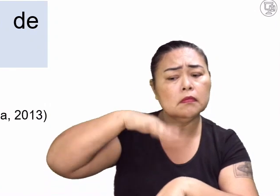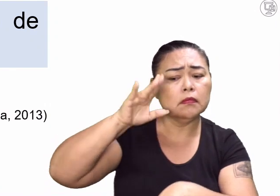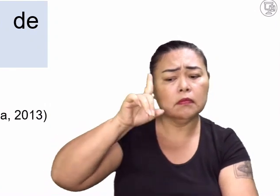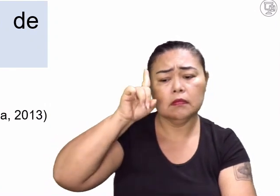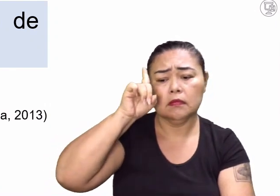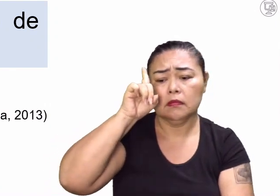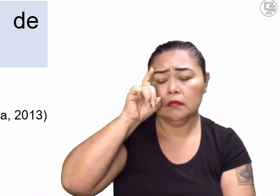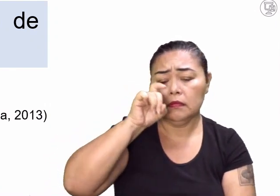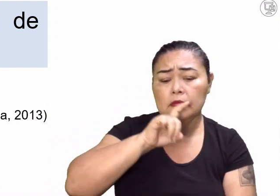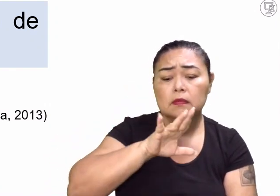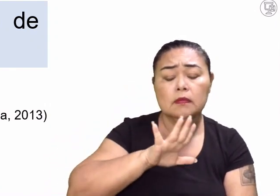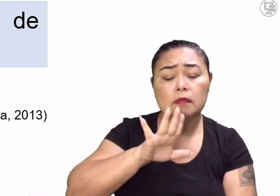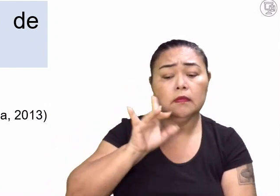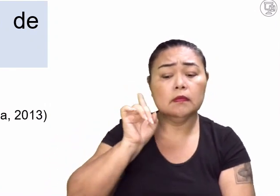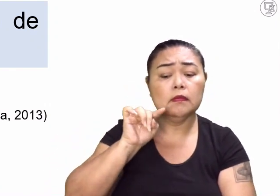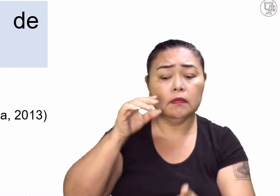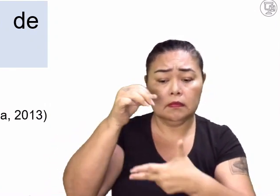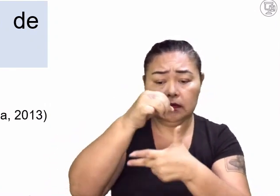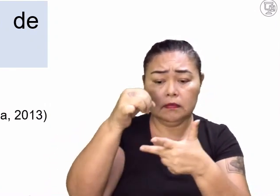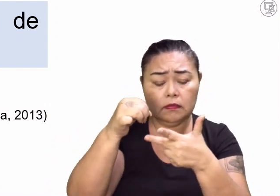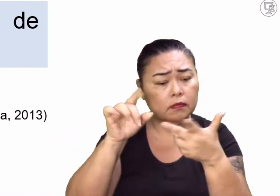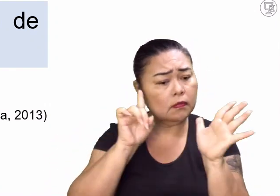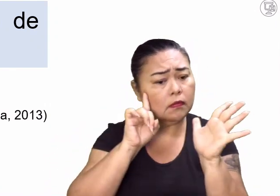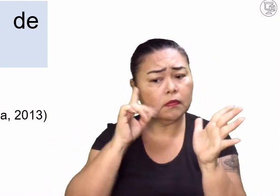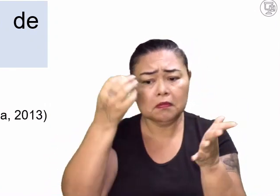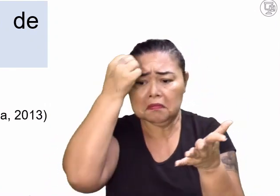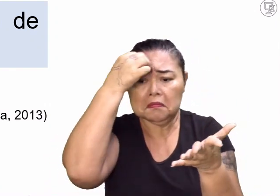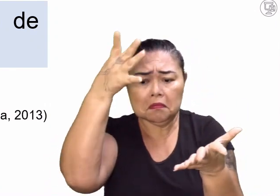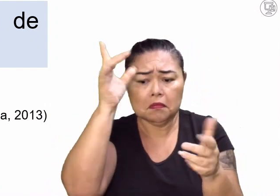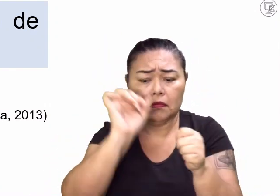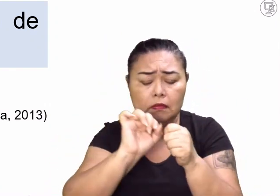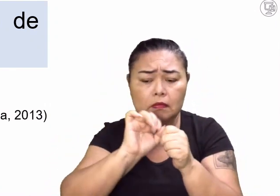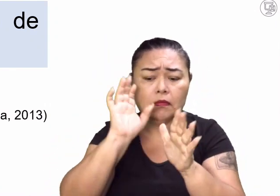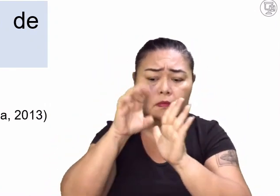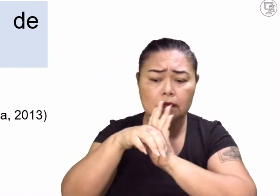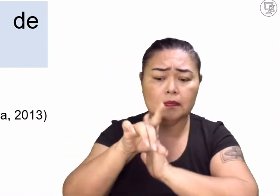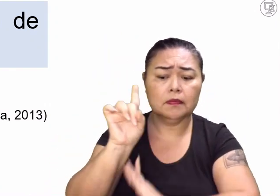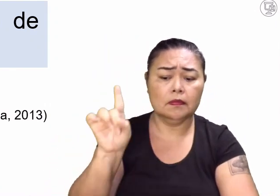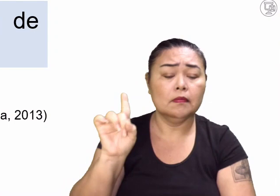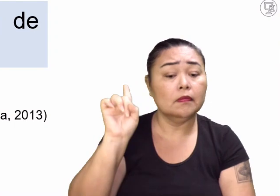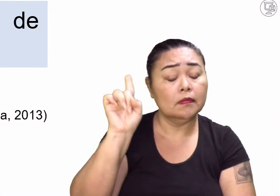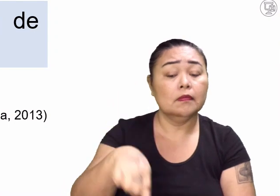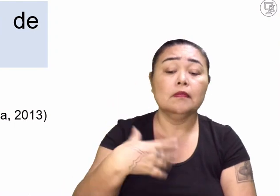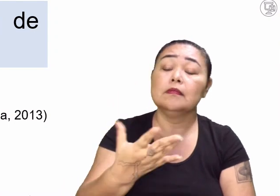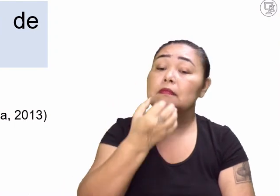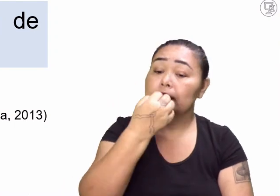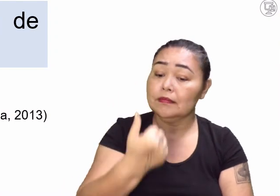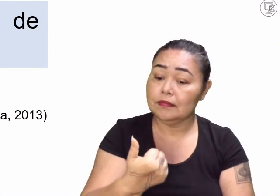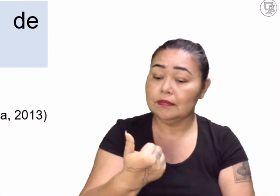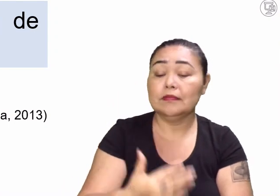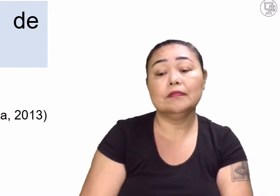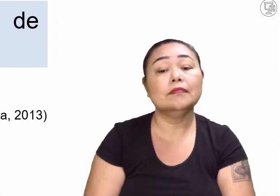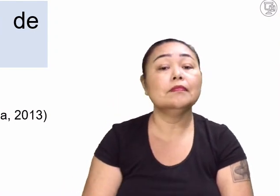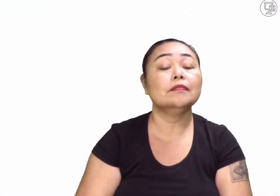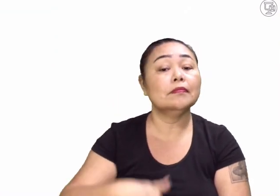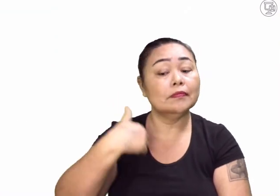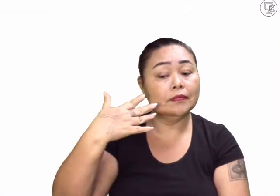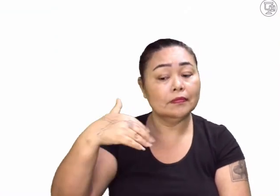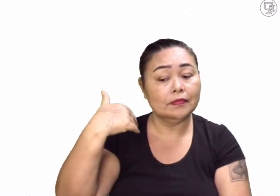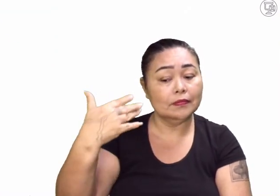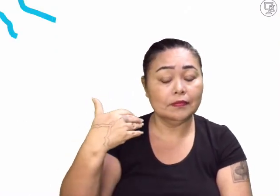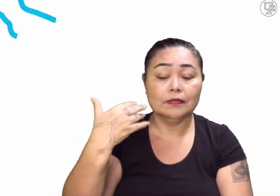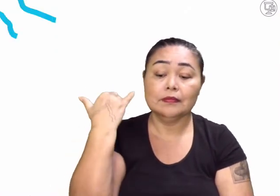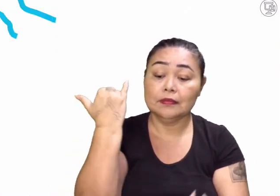complexo numa questão de Enem, por exemplo, se você não lembrar os conceitos. Exatamente. Não é isso, Rogério? Muito bem. Vamos lá, avançando aí com